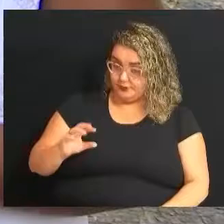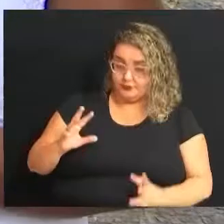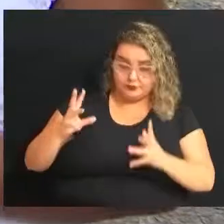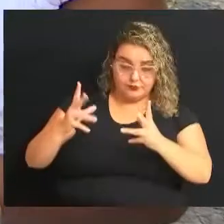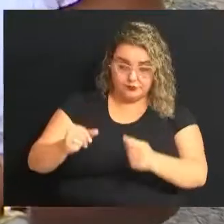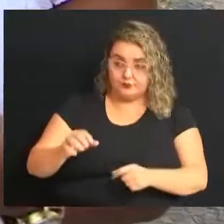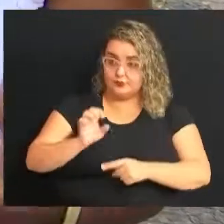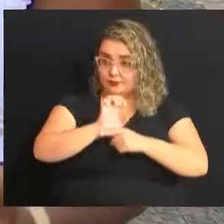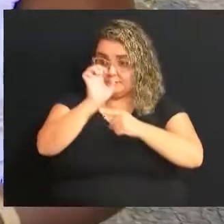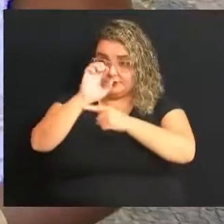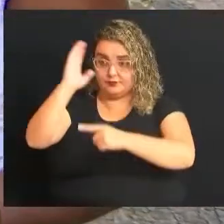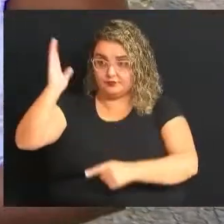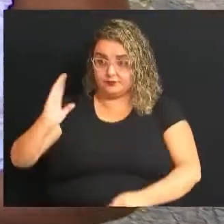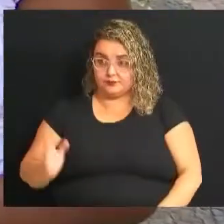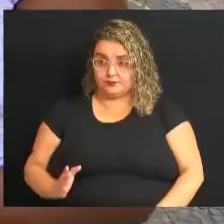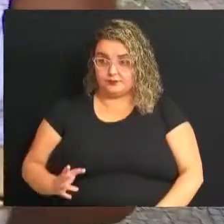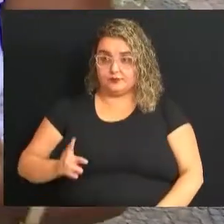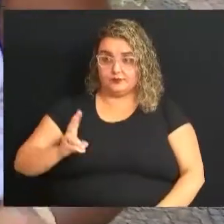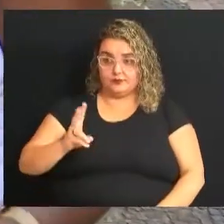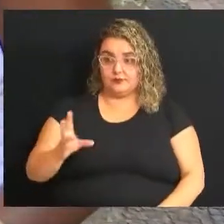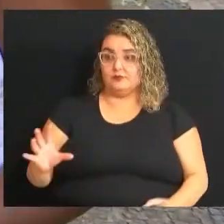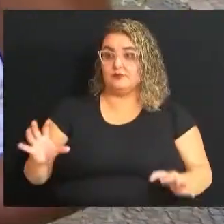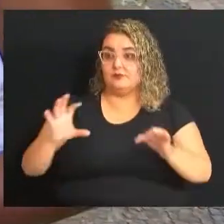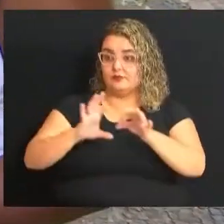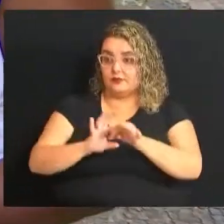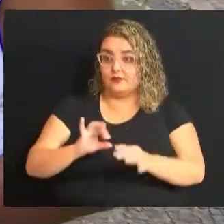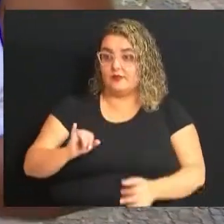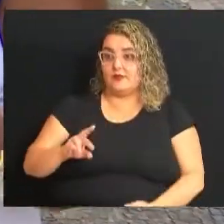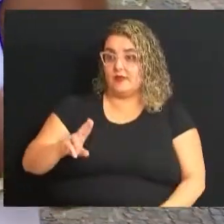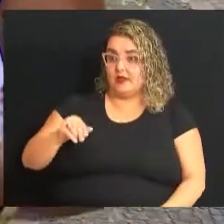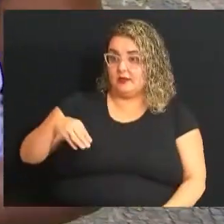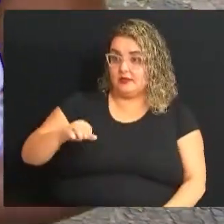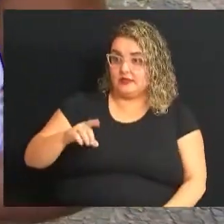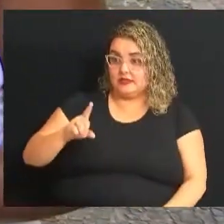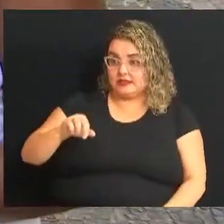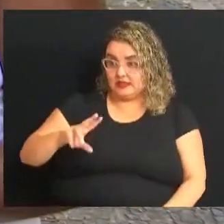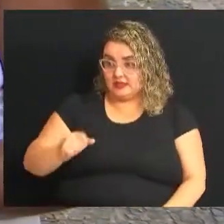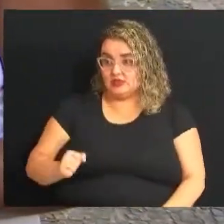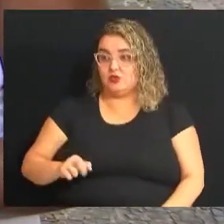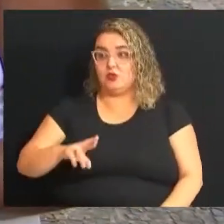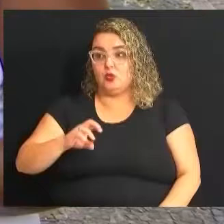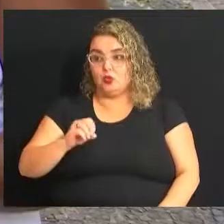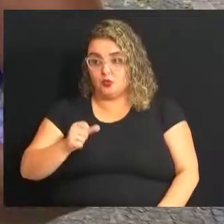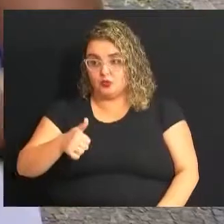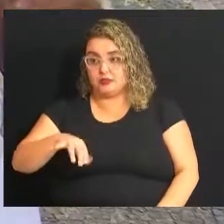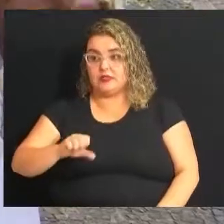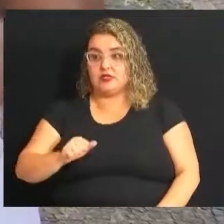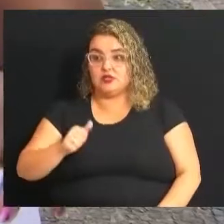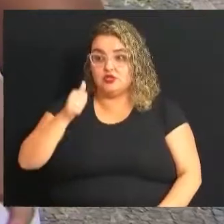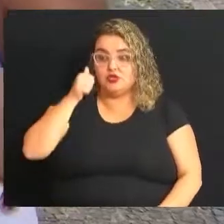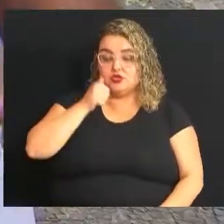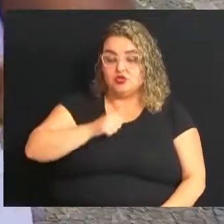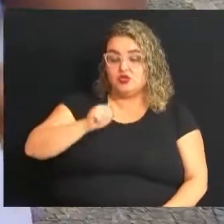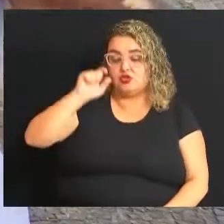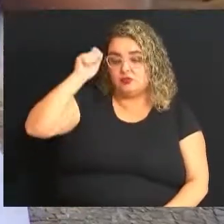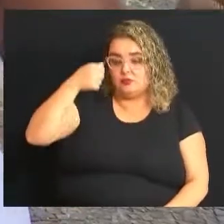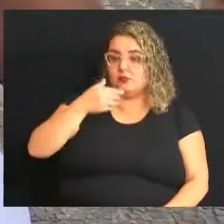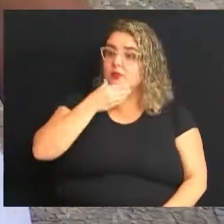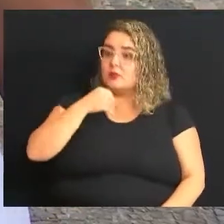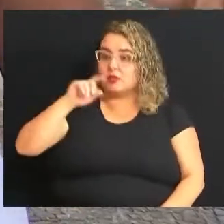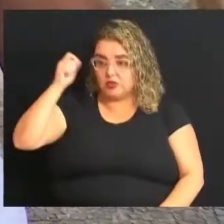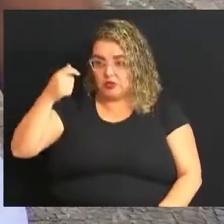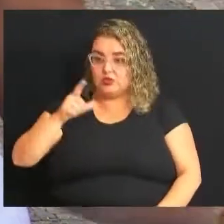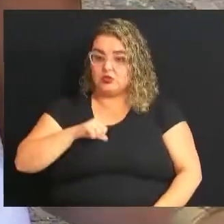Brasil, sempre foi associado, né, à Irmandade do Rosário, à Irmandade de Pretos e Pretas, que tinham através